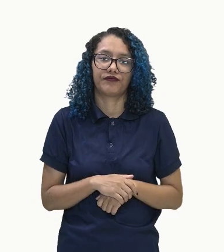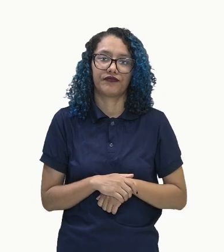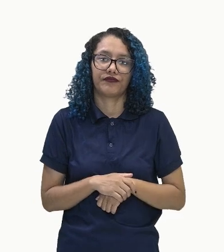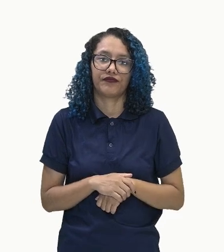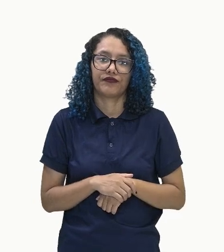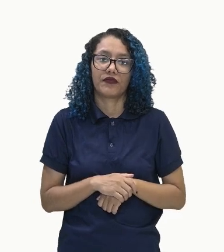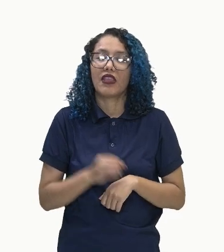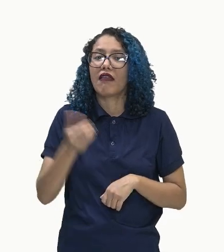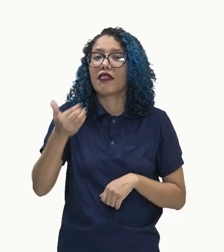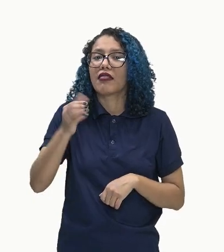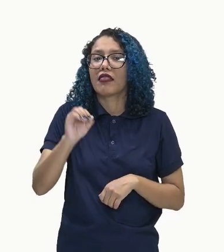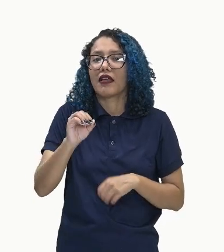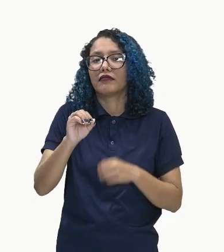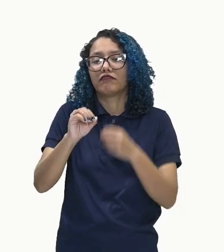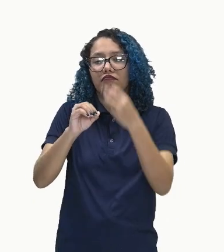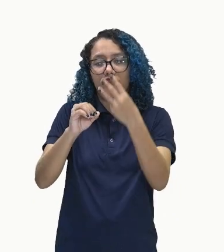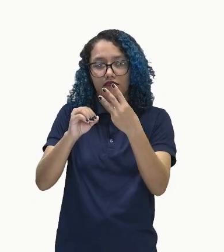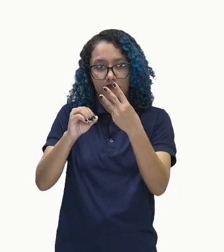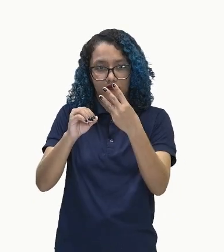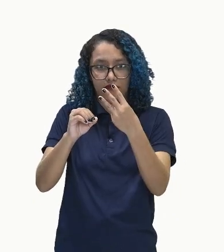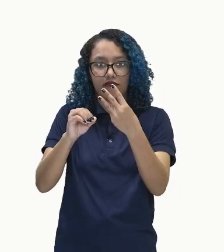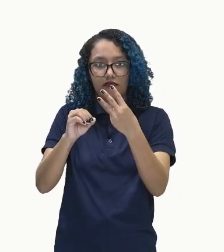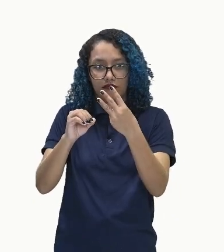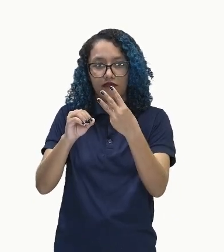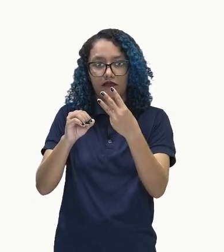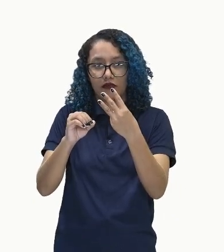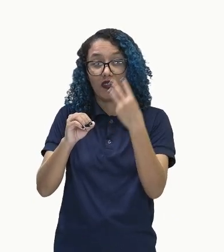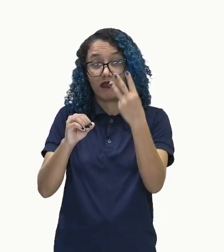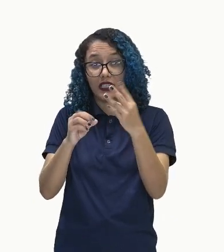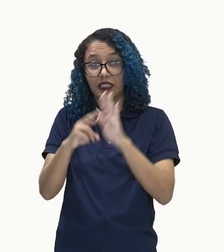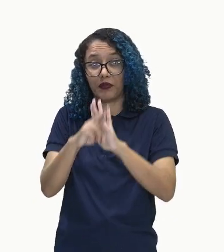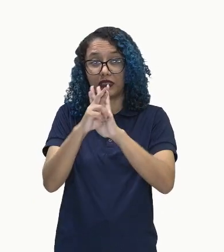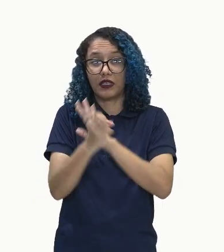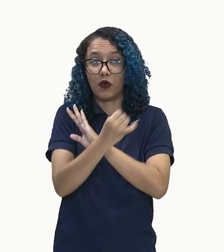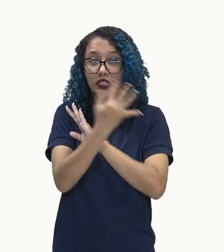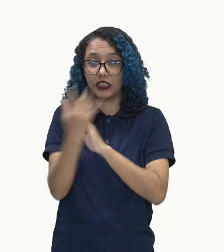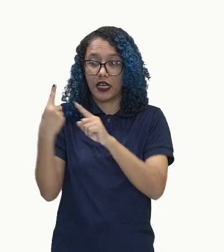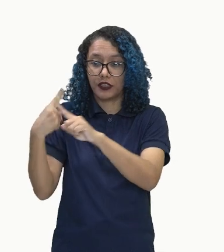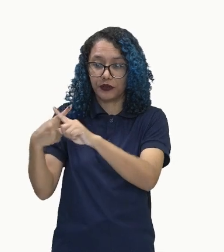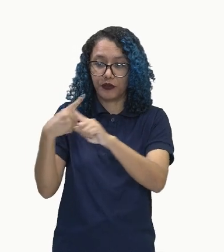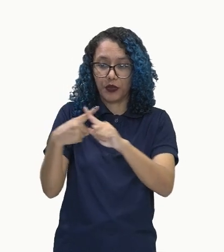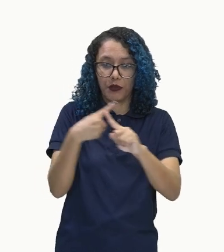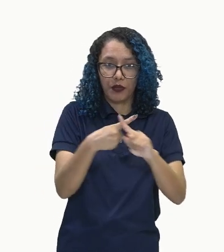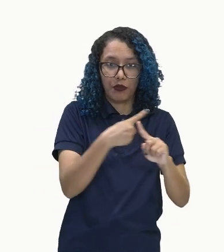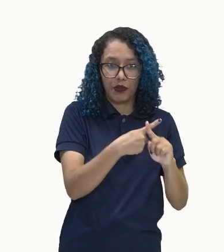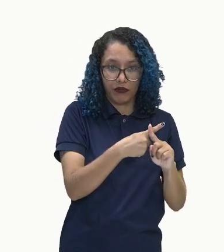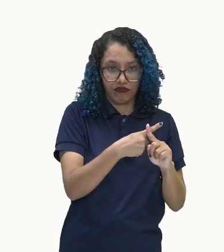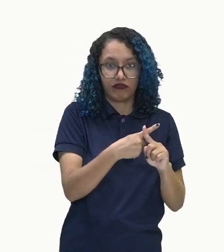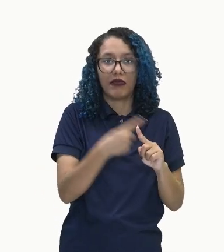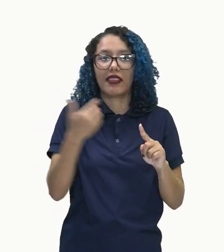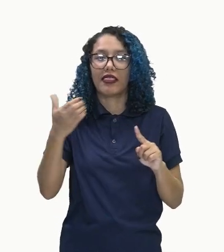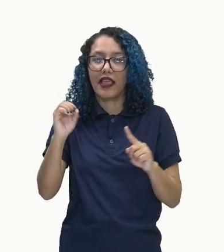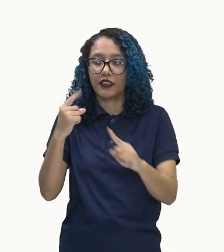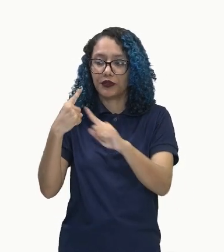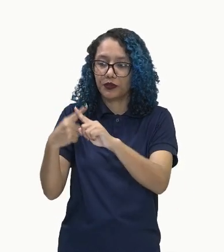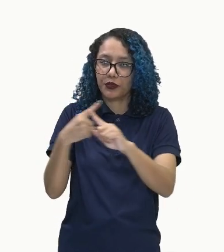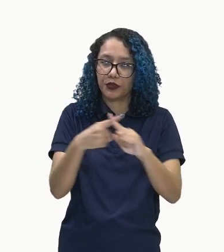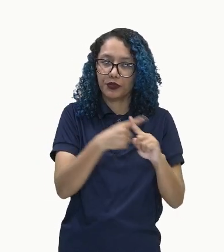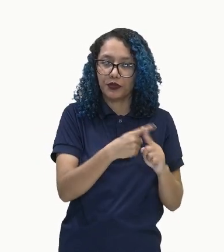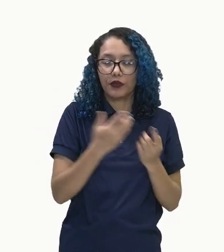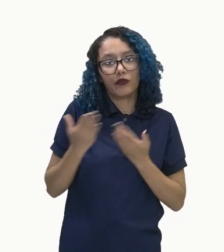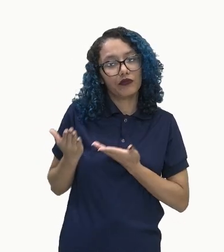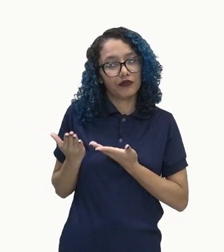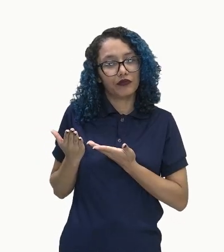10 ao cubo? O 3, ele diz quantas vezes a base é multiplicada, certo? Isso é definição da potência. Então, ele é